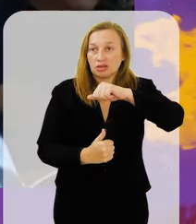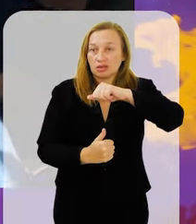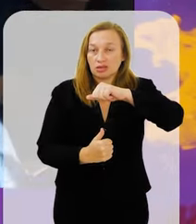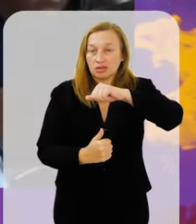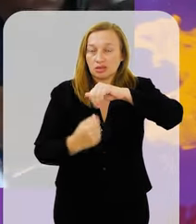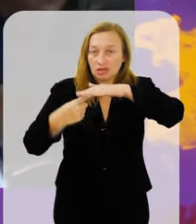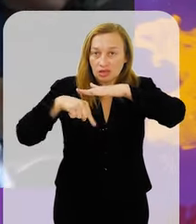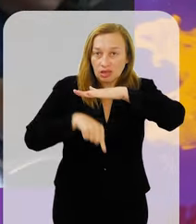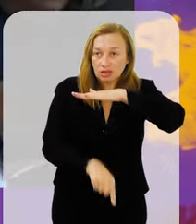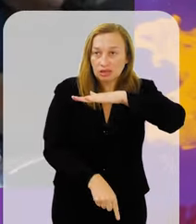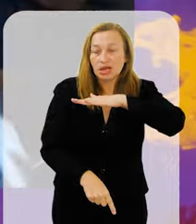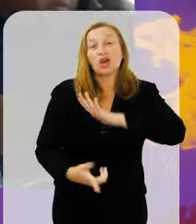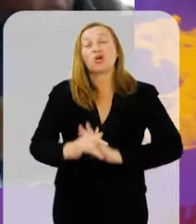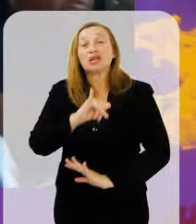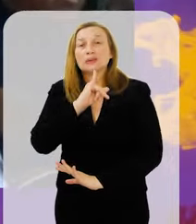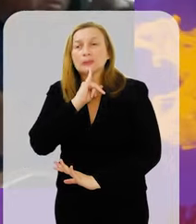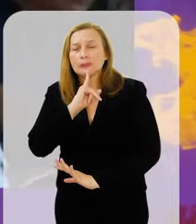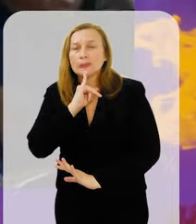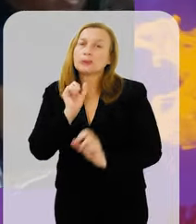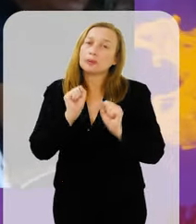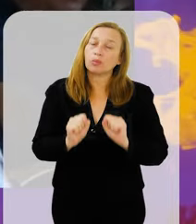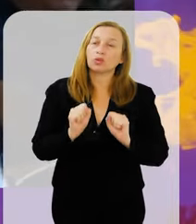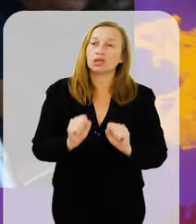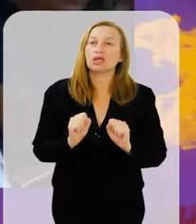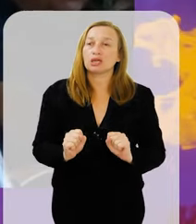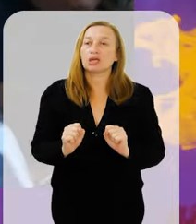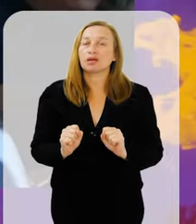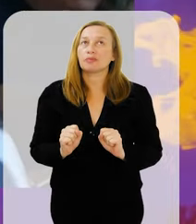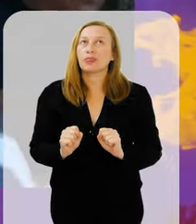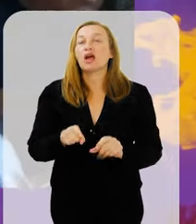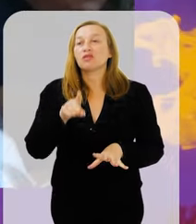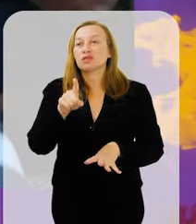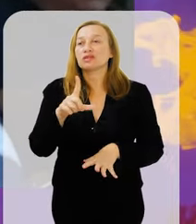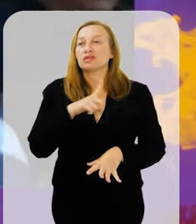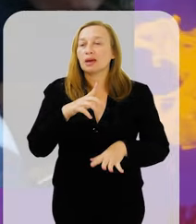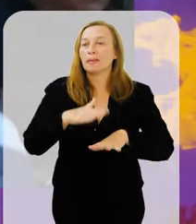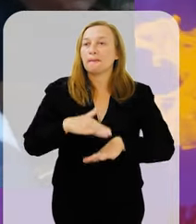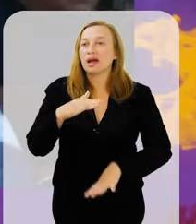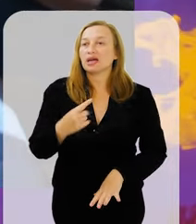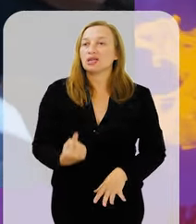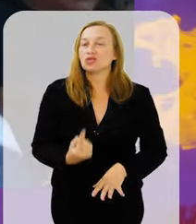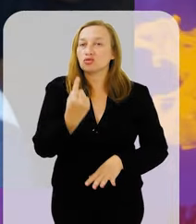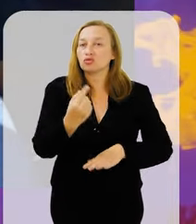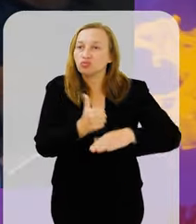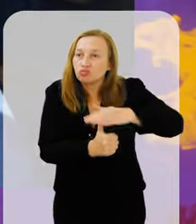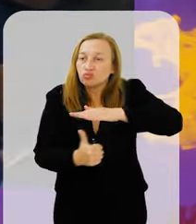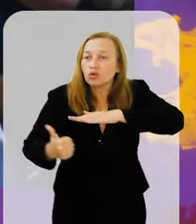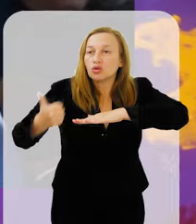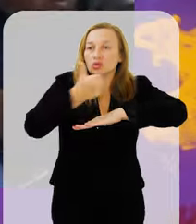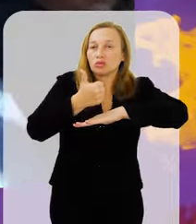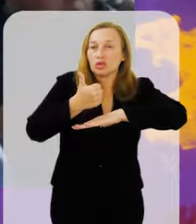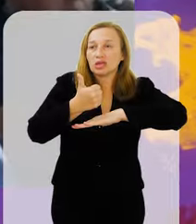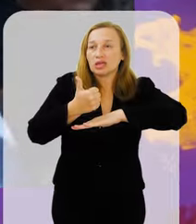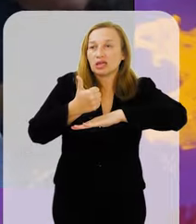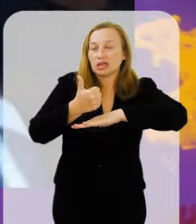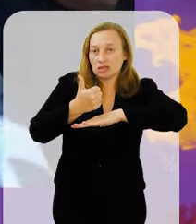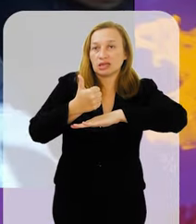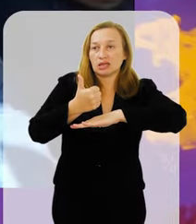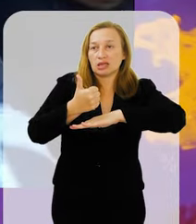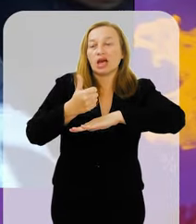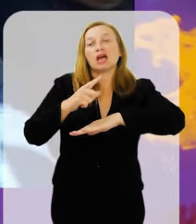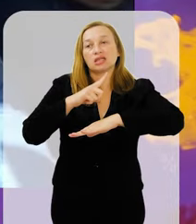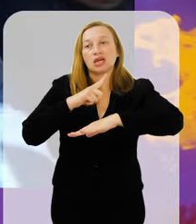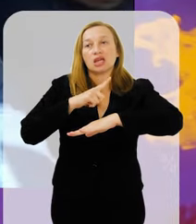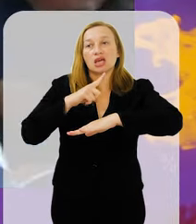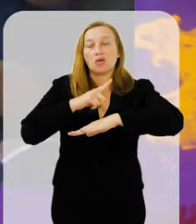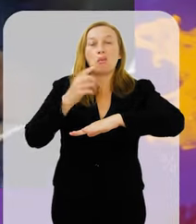O que a gente, assim, não entristece, né? Mas o que poderia ter é você ter mais um subindo, né? Seria dois, e